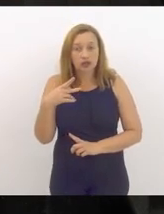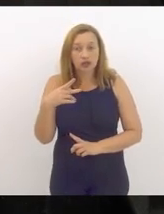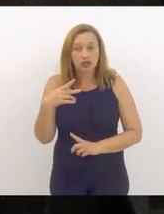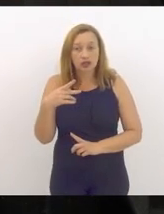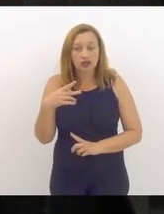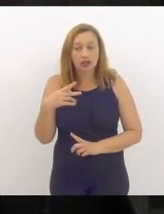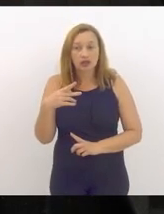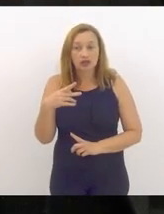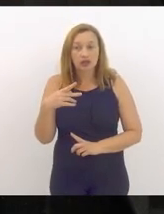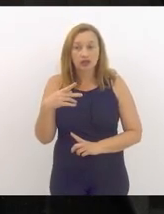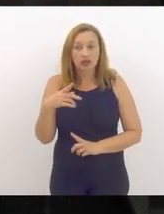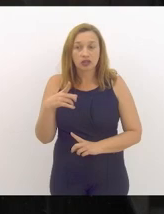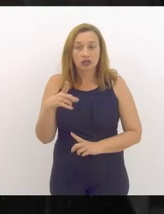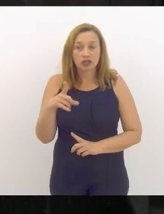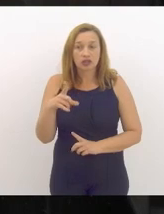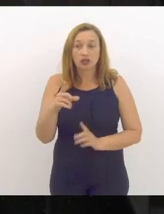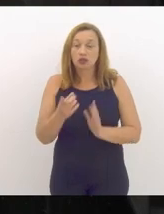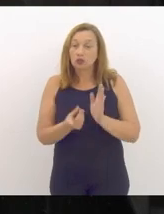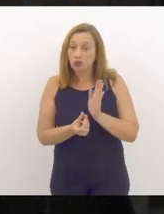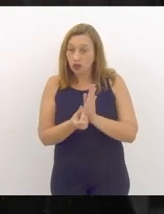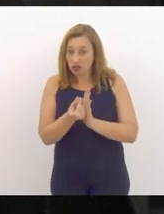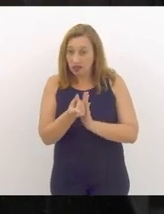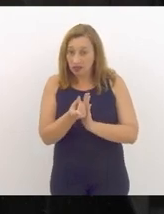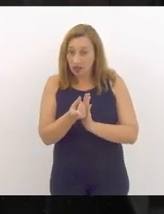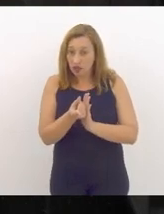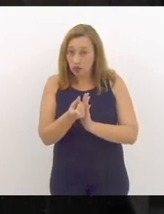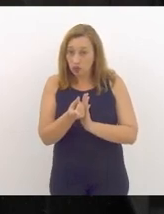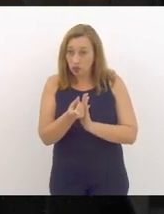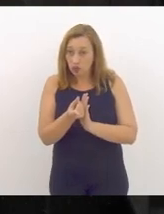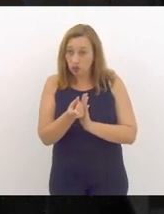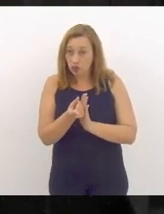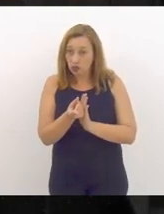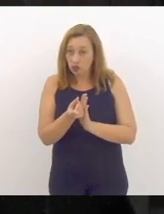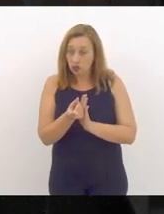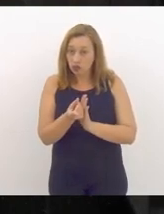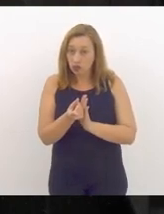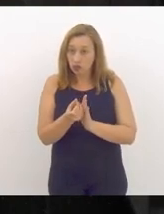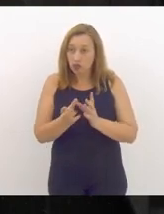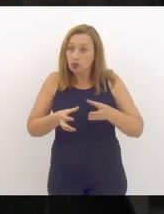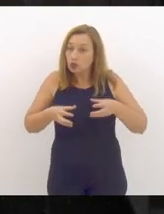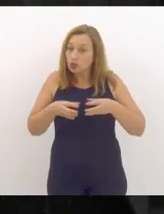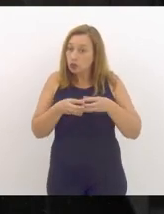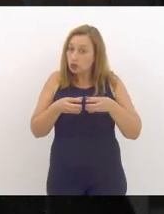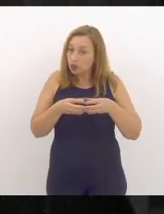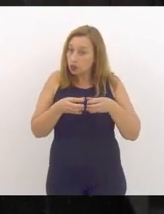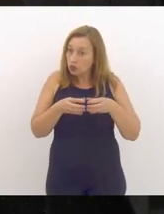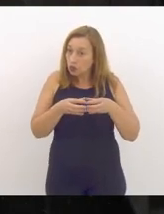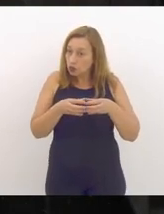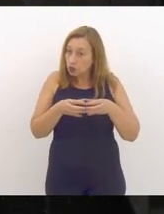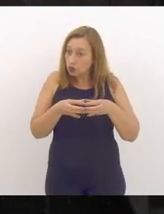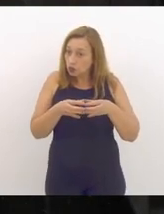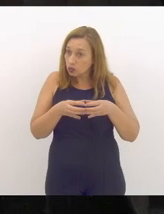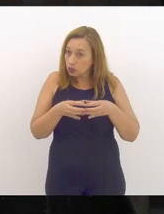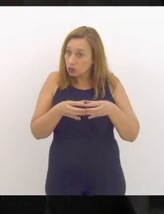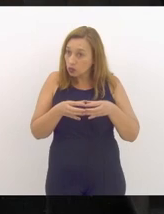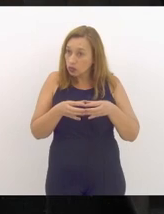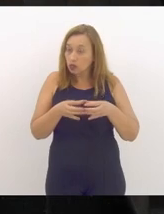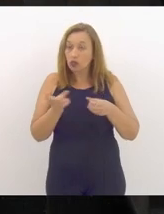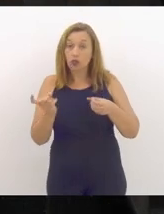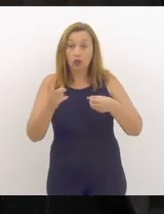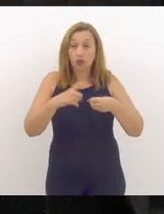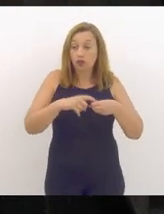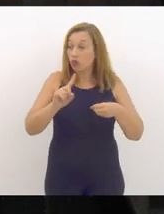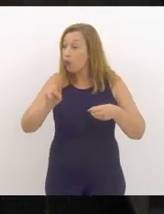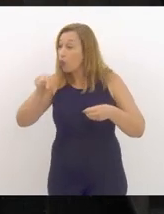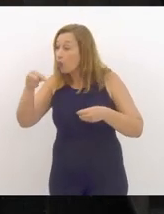descentralizar o orçamento, a delegação, via convênio ou qualquer